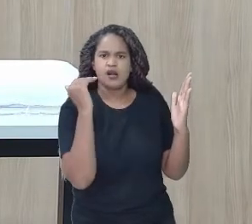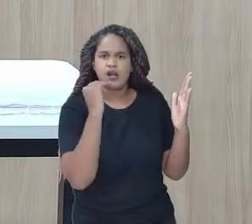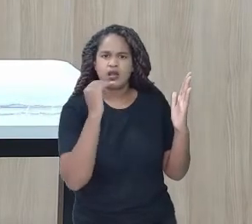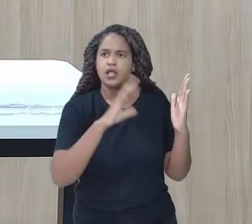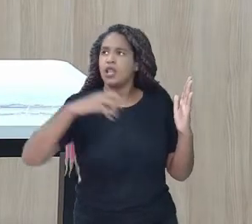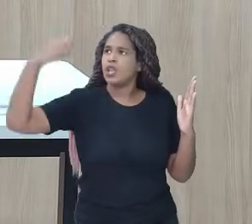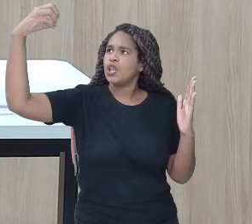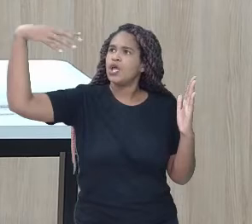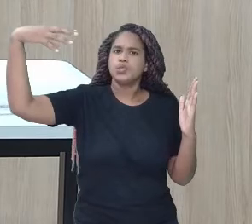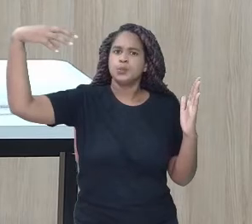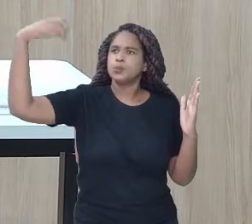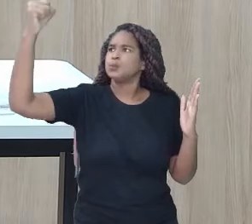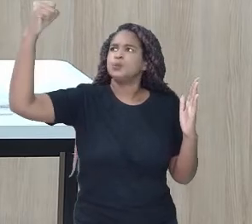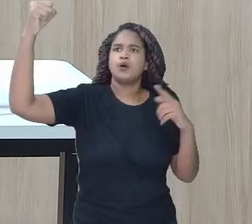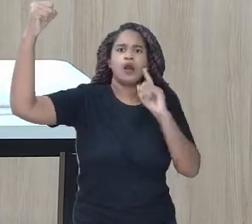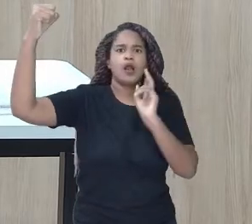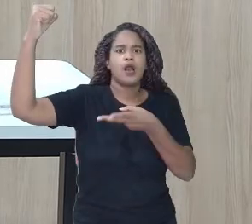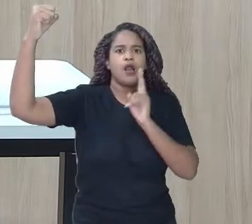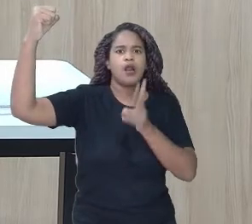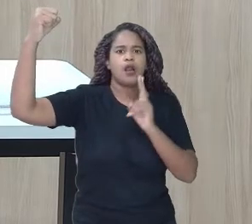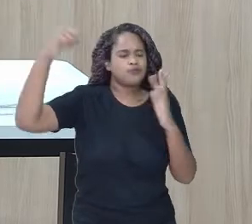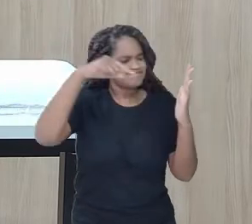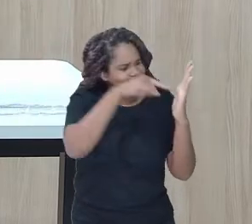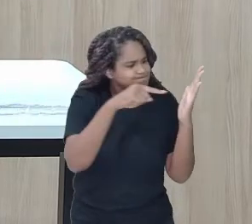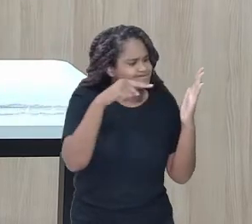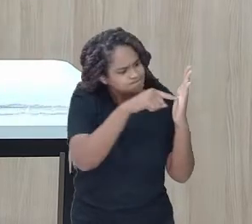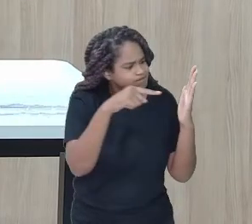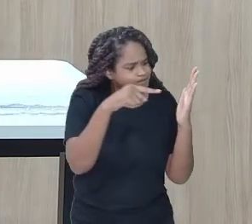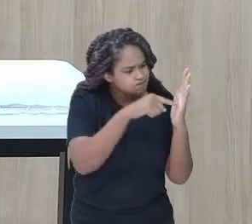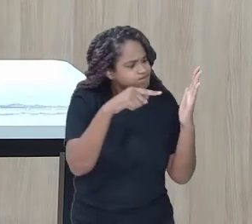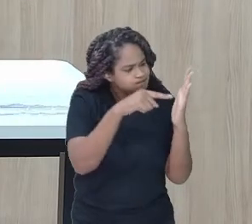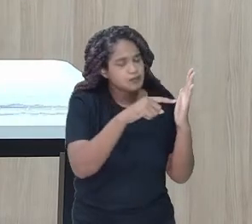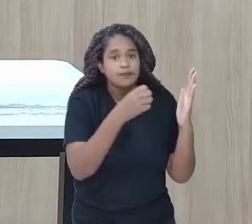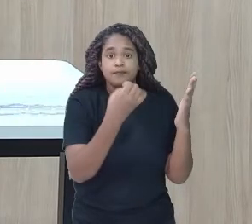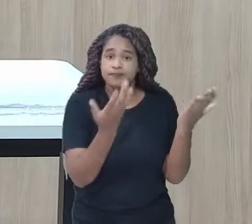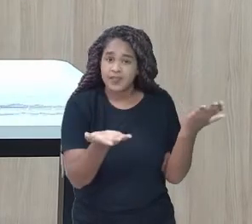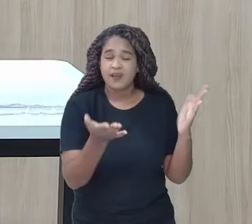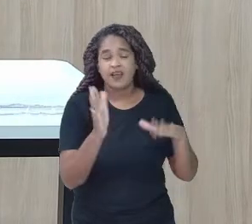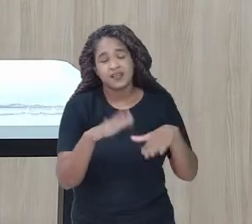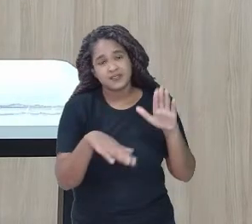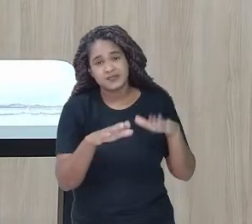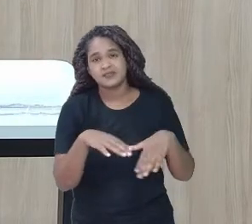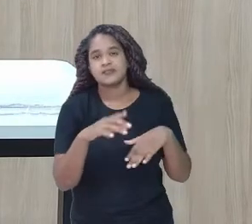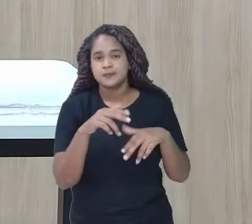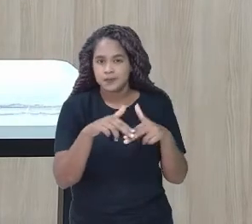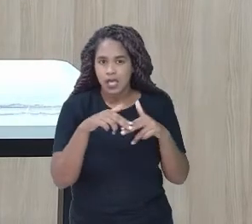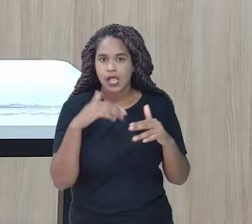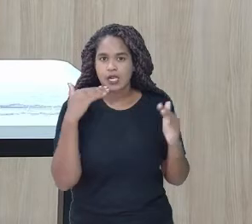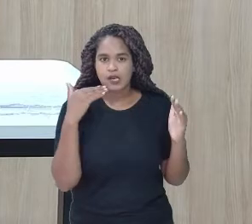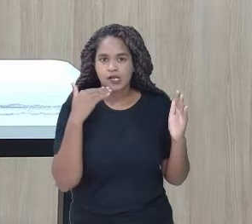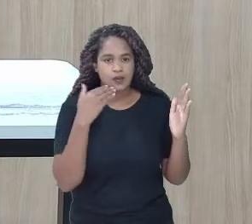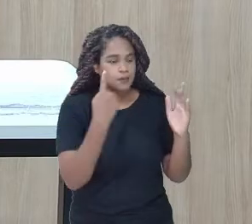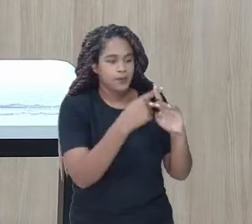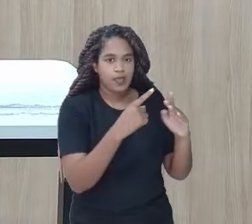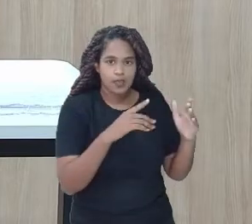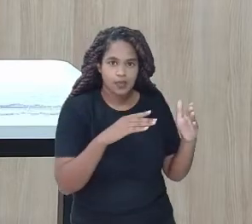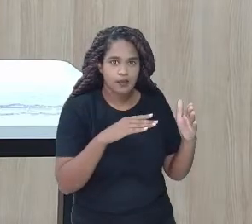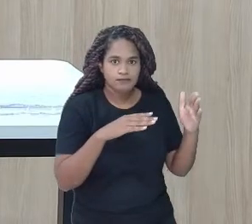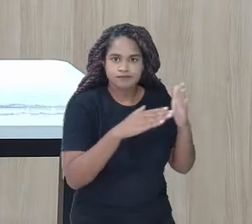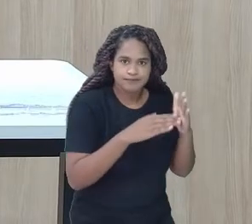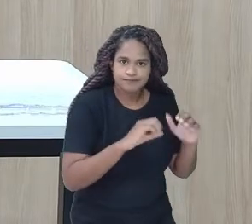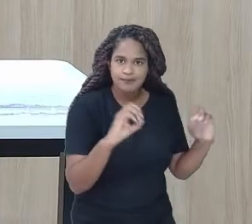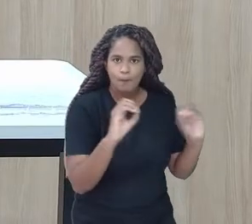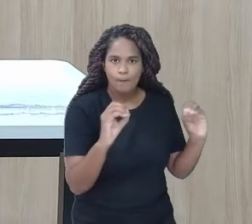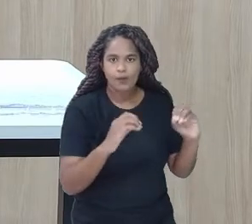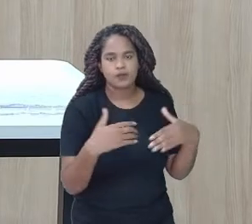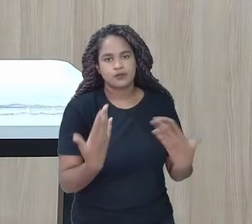corrente elétrica. E se você desligar o interruptor, vai apagar a lâmpada. Então você está interrompendo a passagem da corrente elétrica.